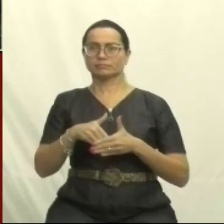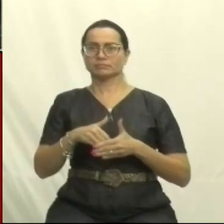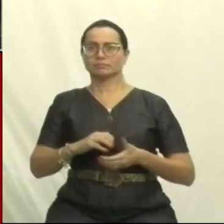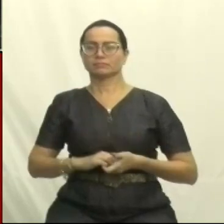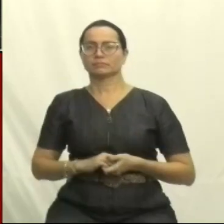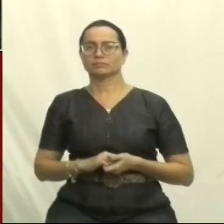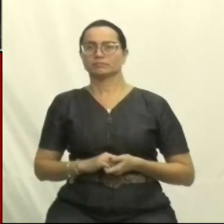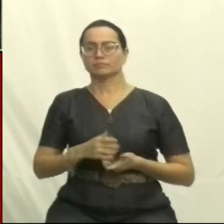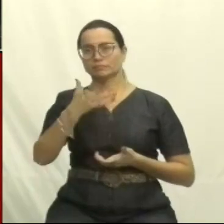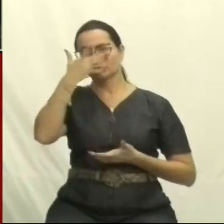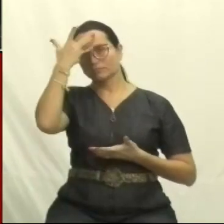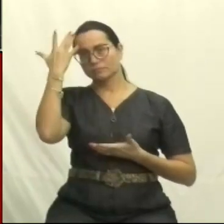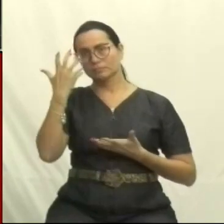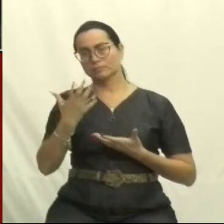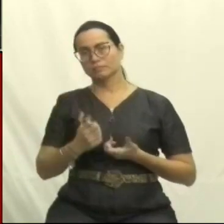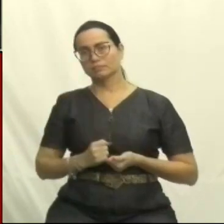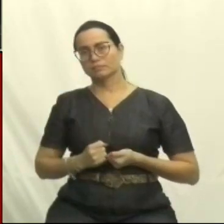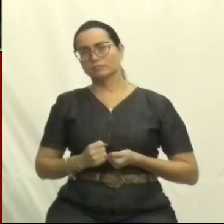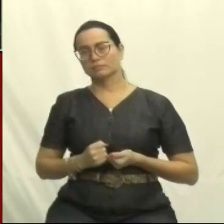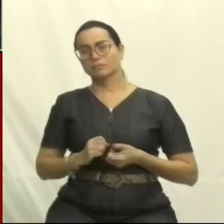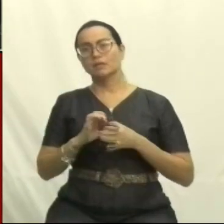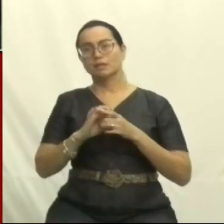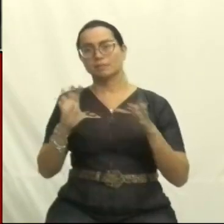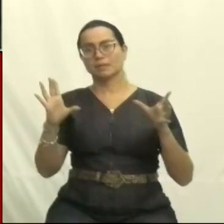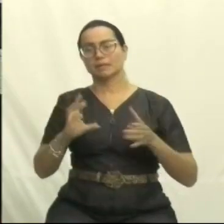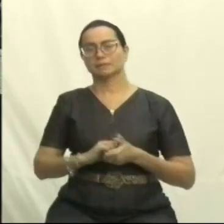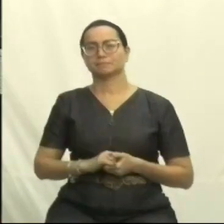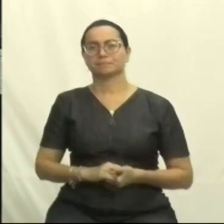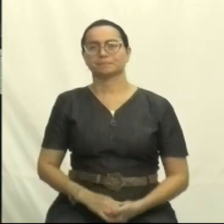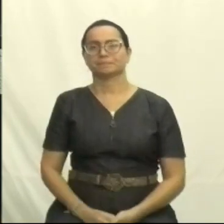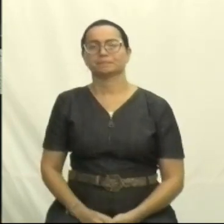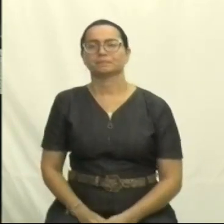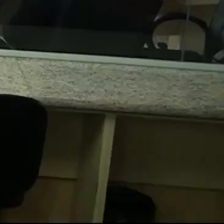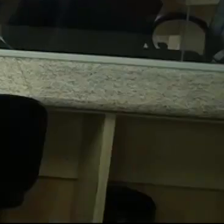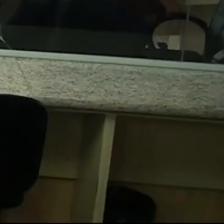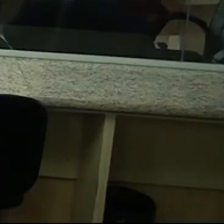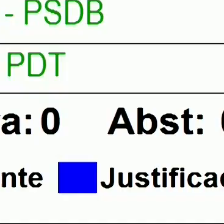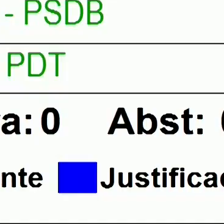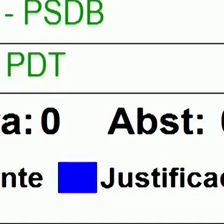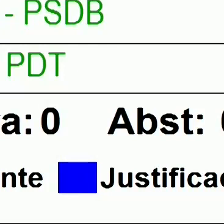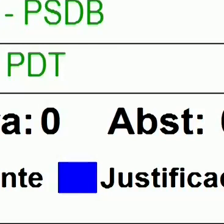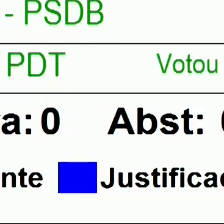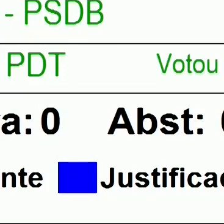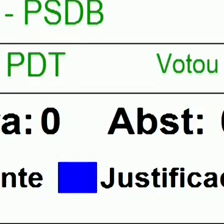em votação. Votação liberada.